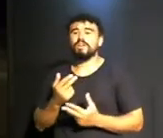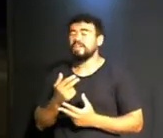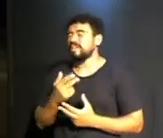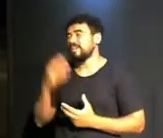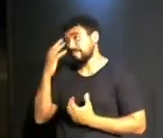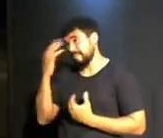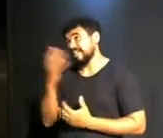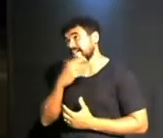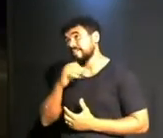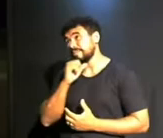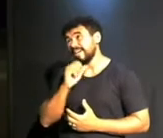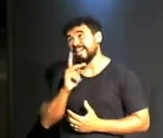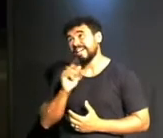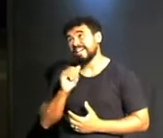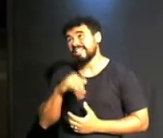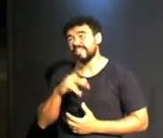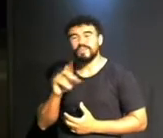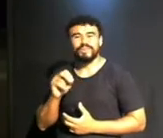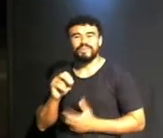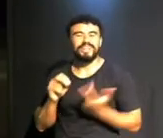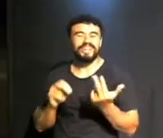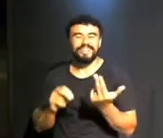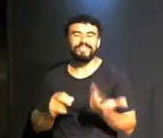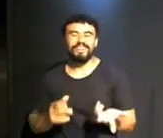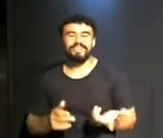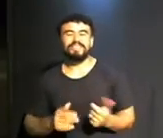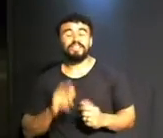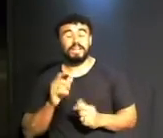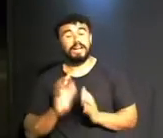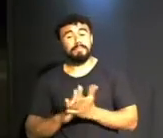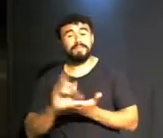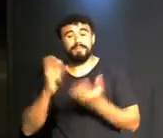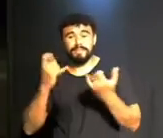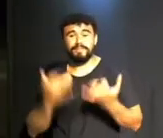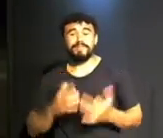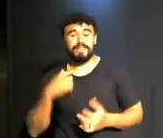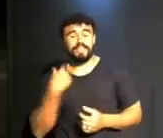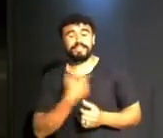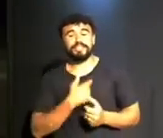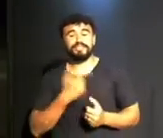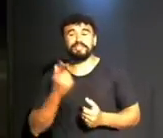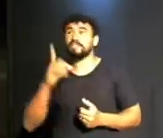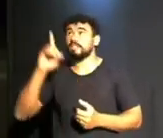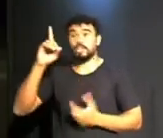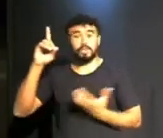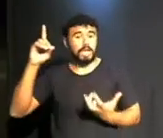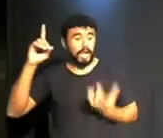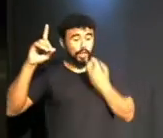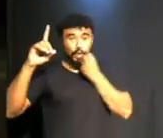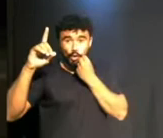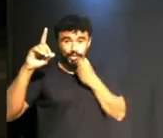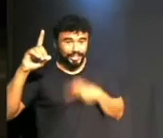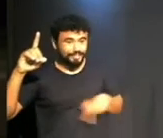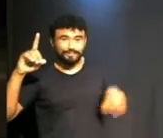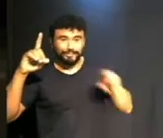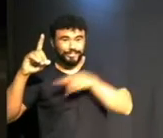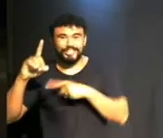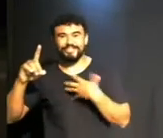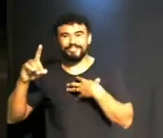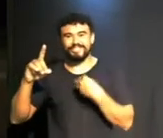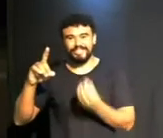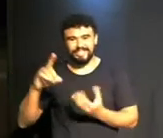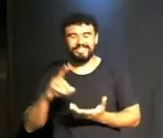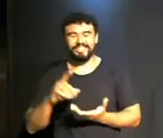pai diz obrigado painho é mais ou menos essa ideia a Bíblia nos diz que nós somos adotados como filhos e